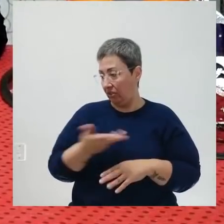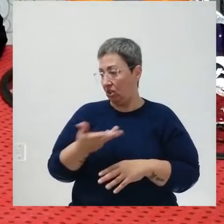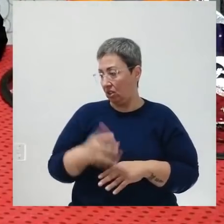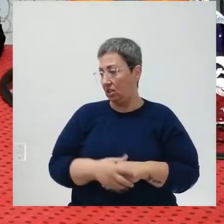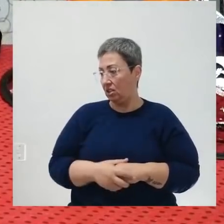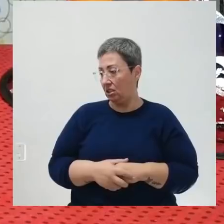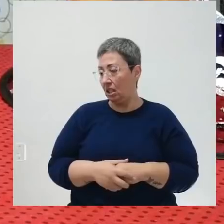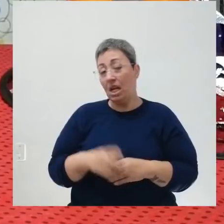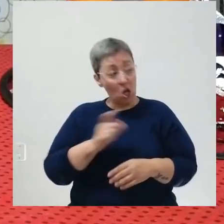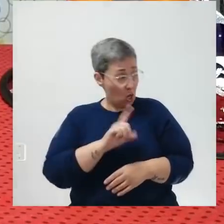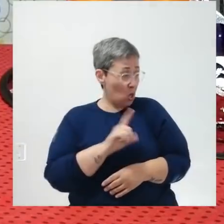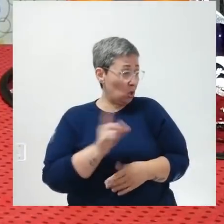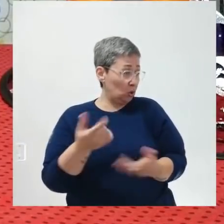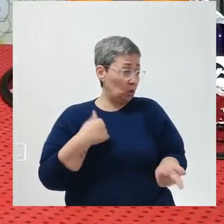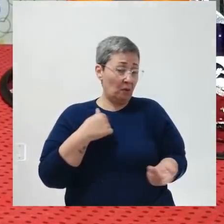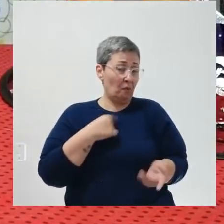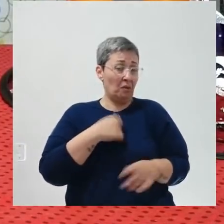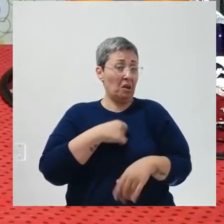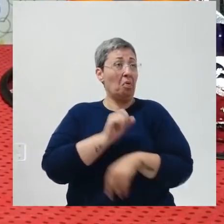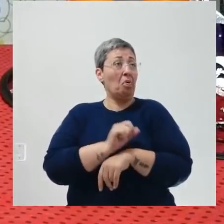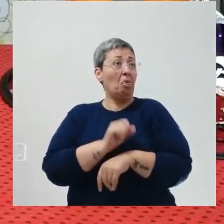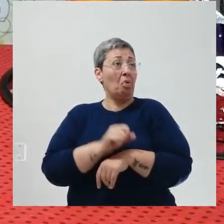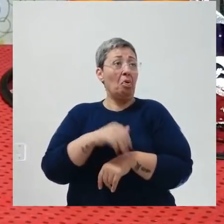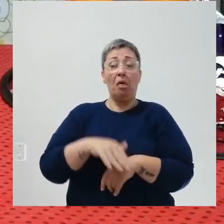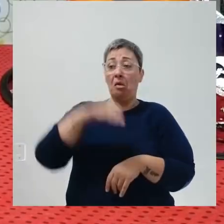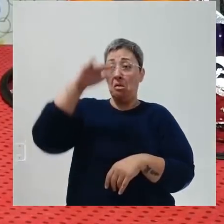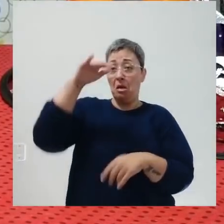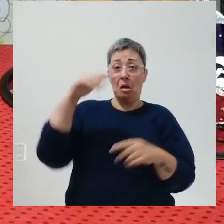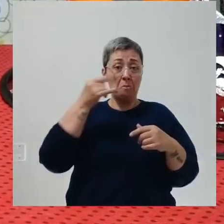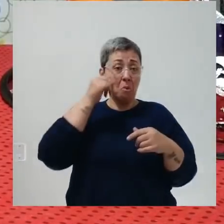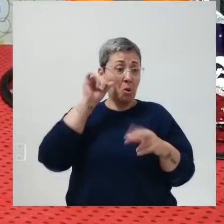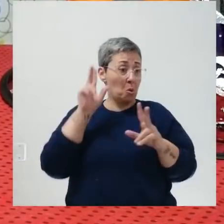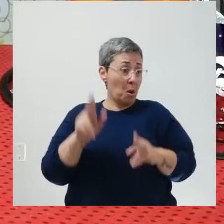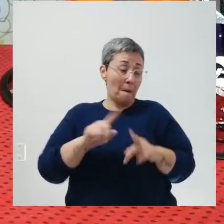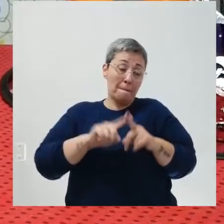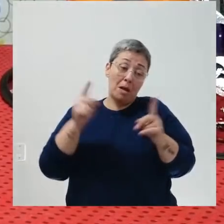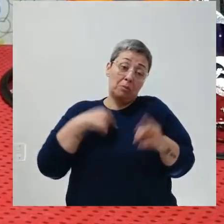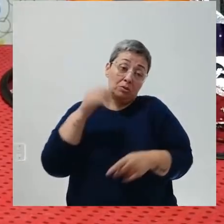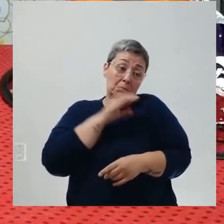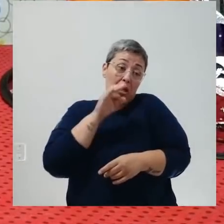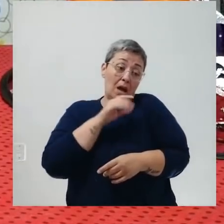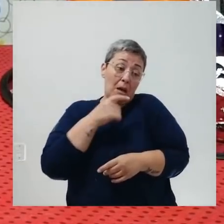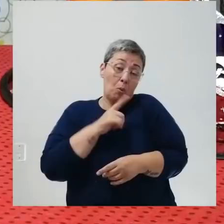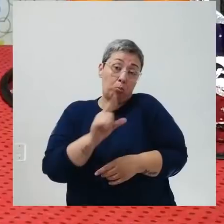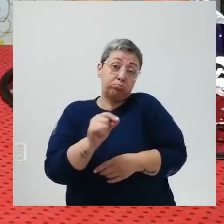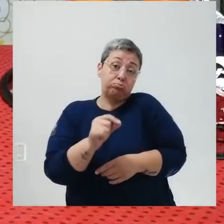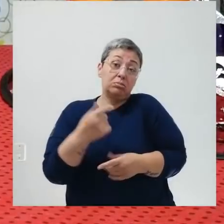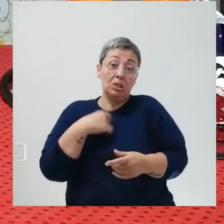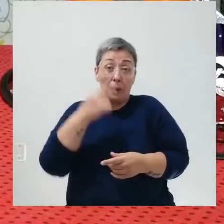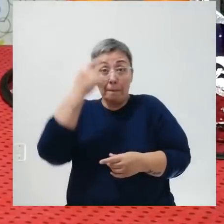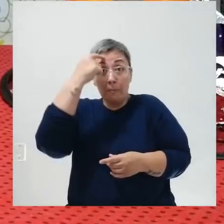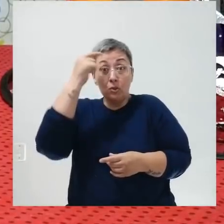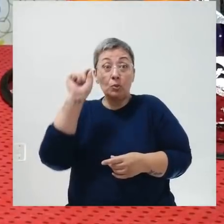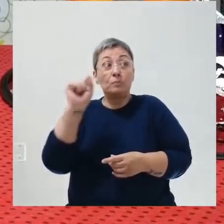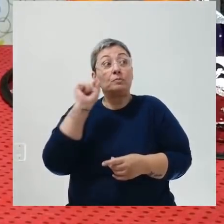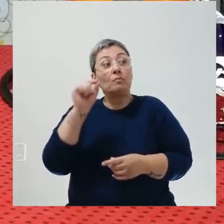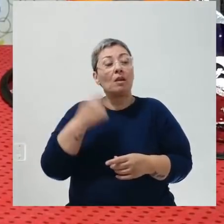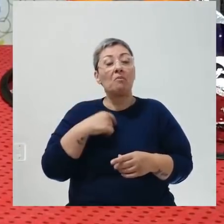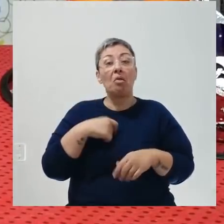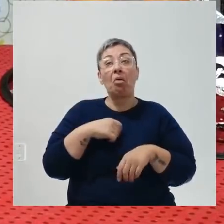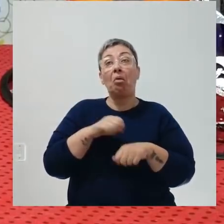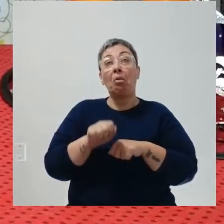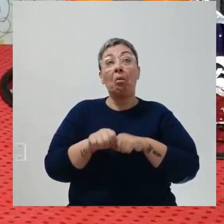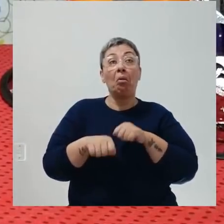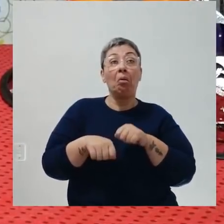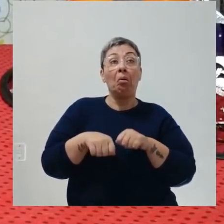velocidade. Claro, eu não vou ficar grande como os bois, mas eu posso ter mais velocidade. Você já parou para pensar que a gente anda